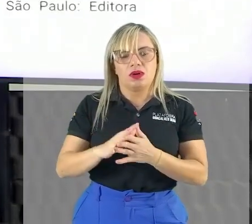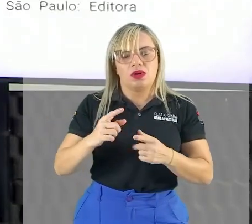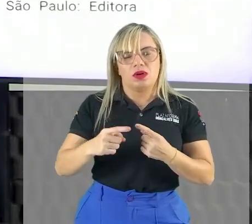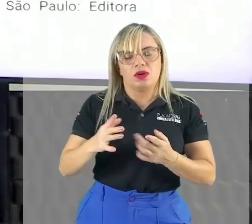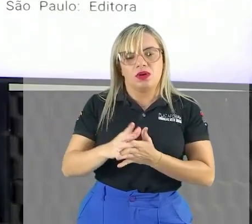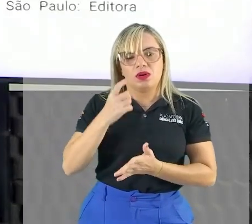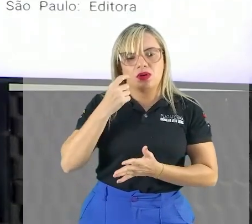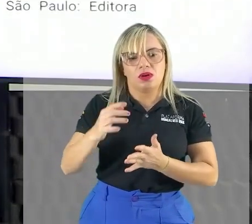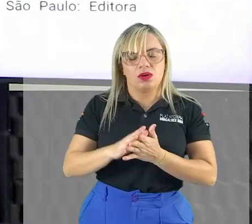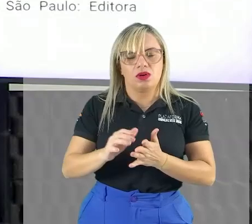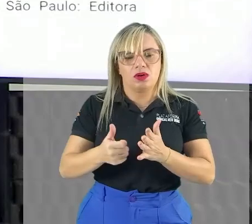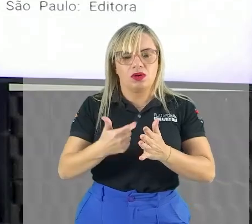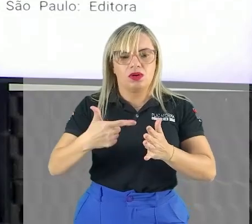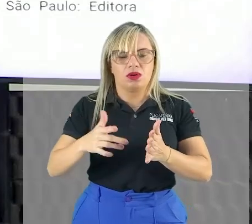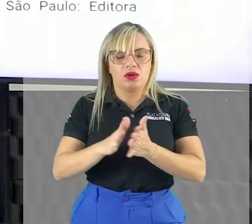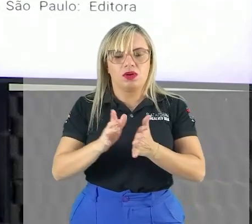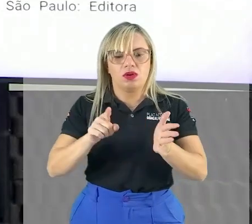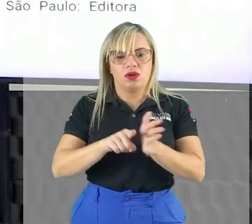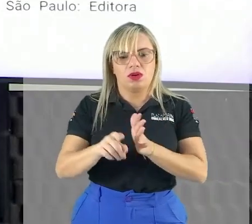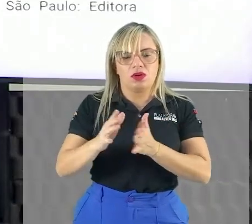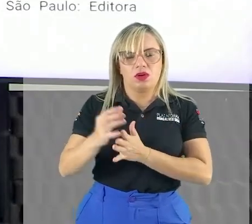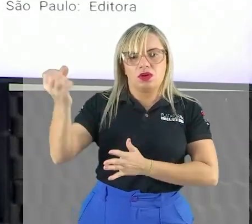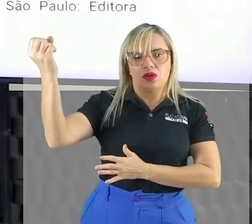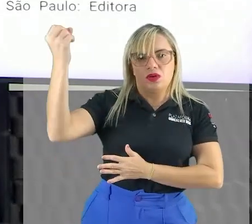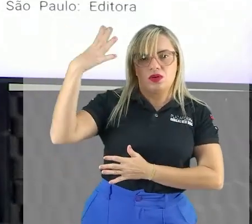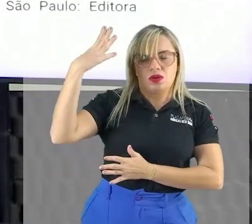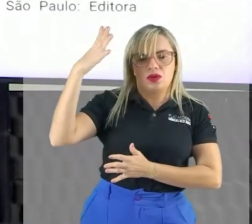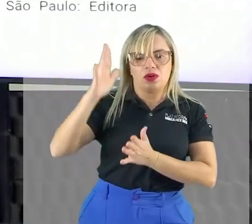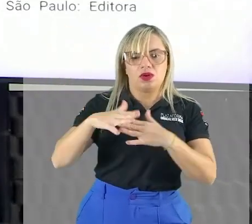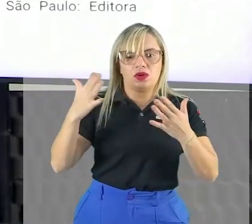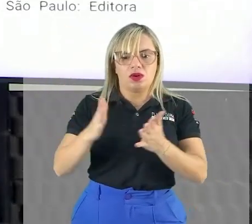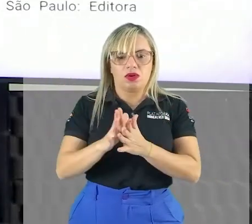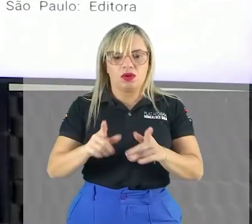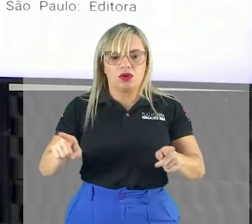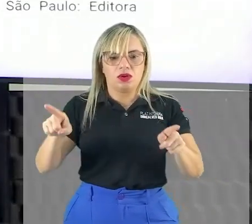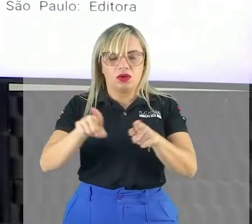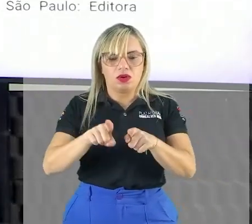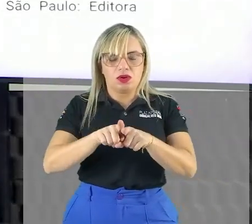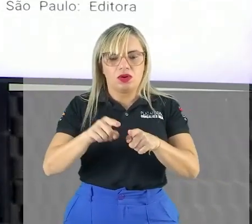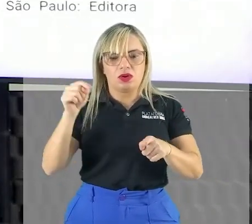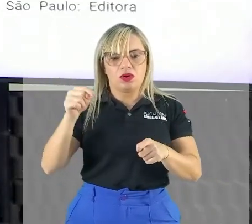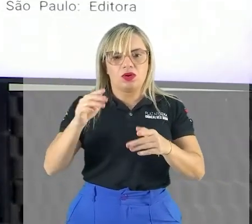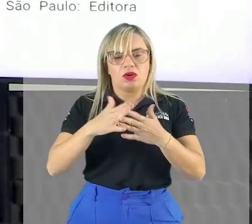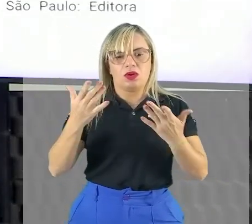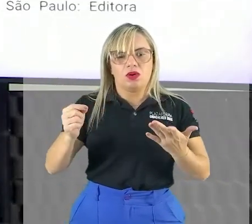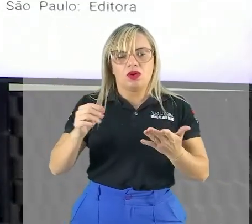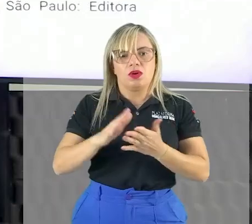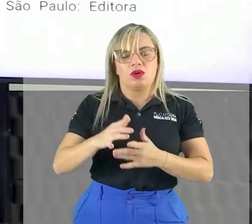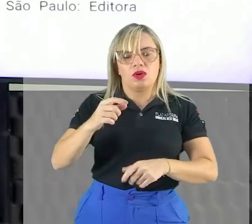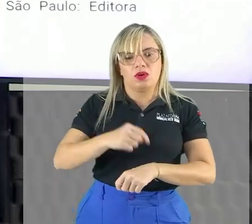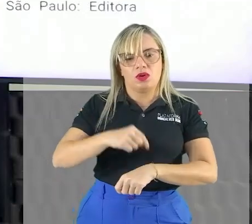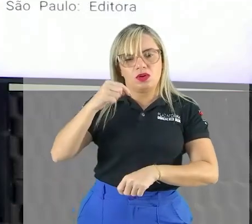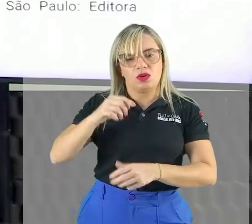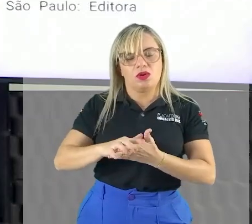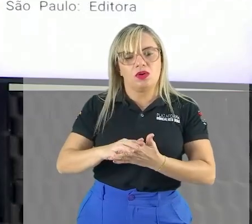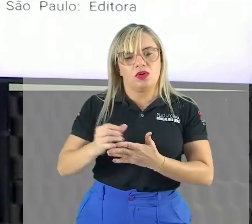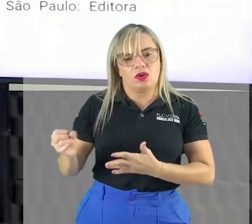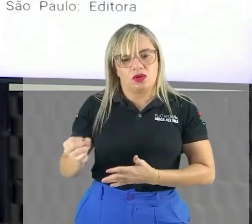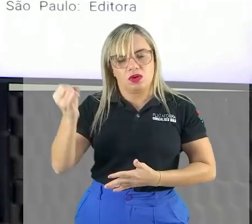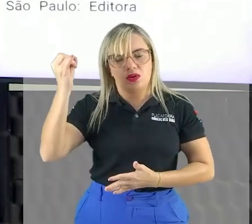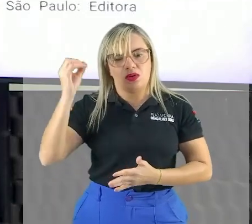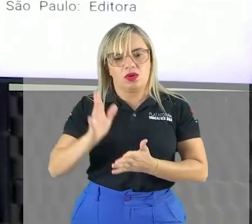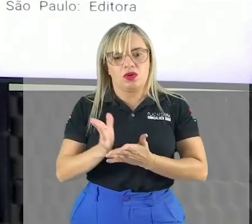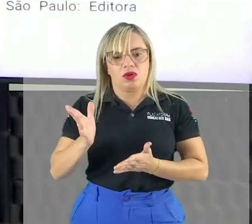12, a gente entra já no iluminismo, que é também, né, um outro momento ímpar dentro